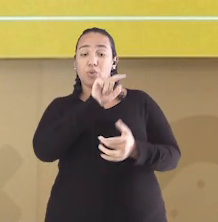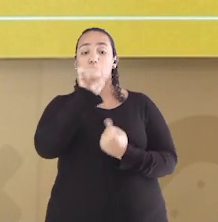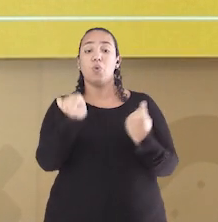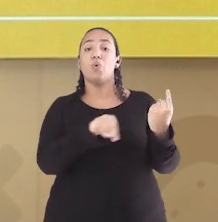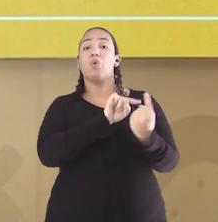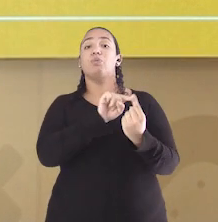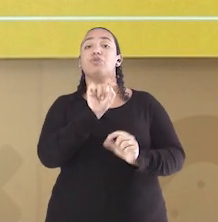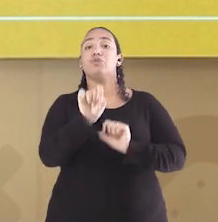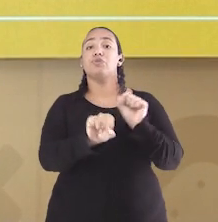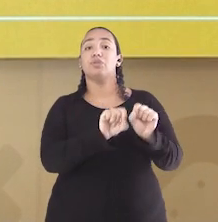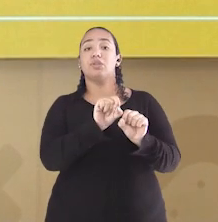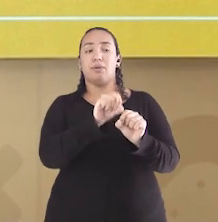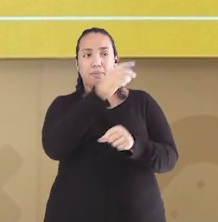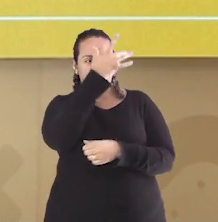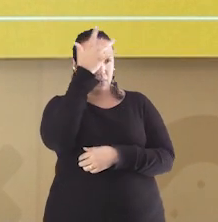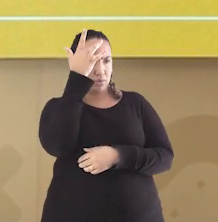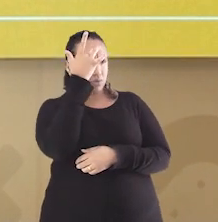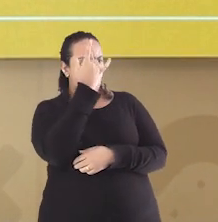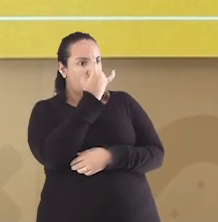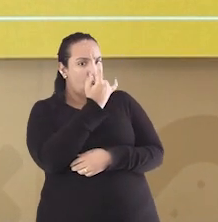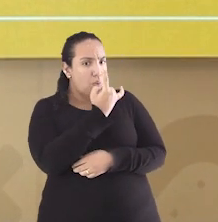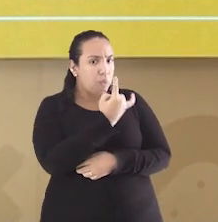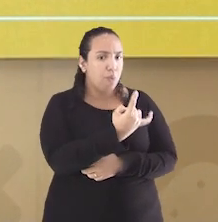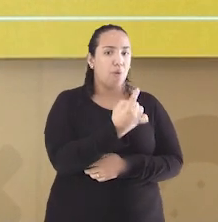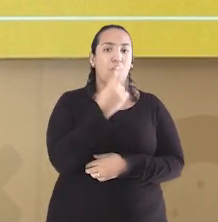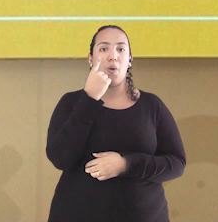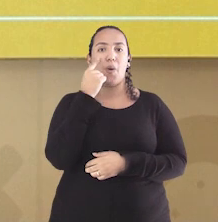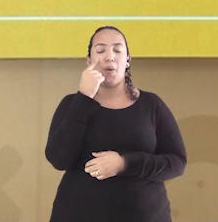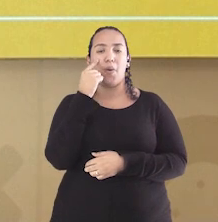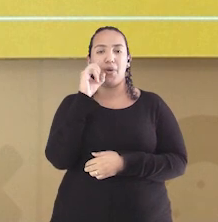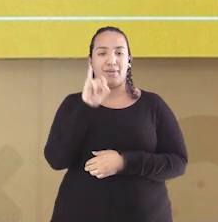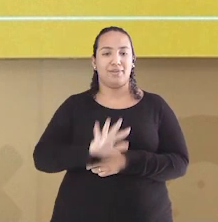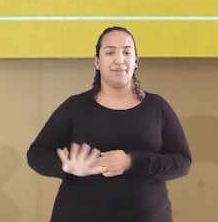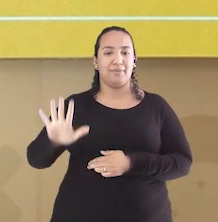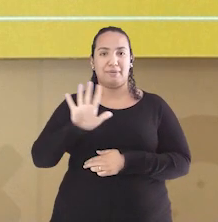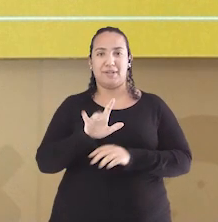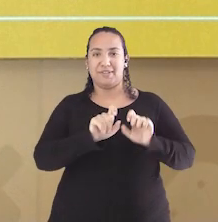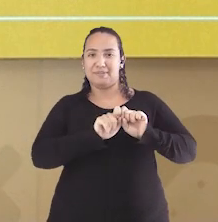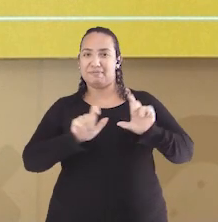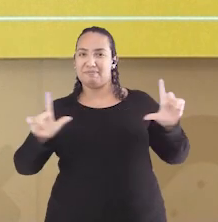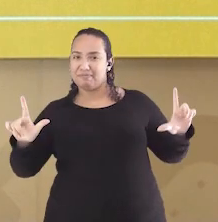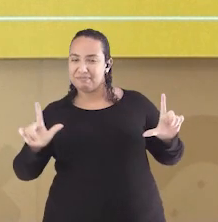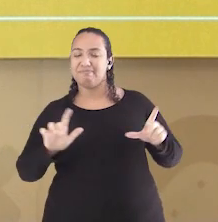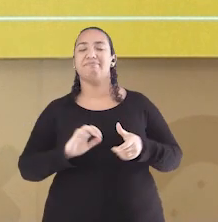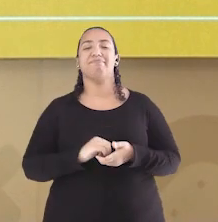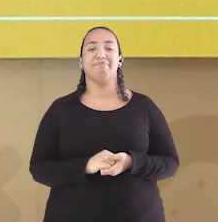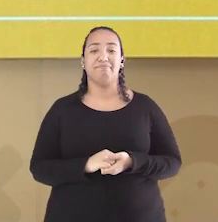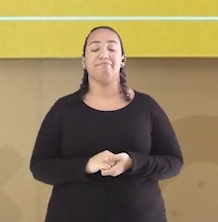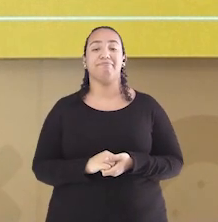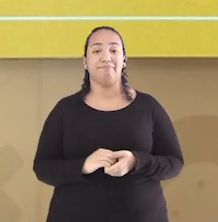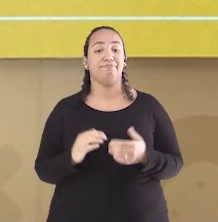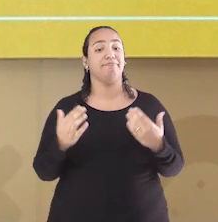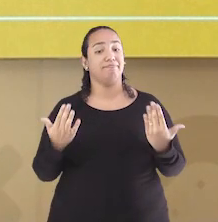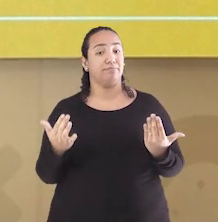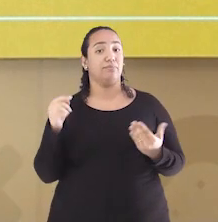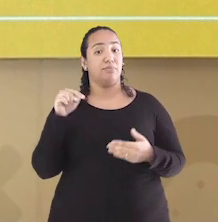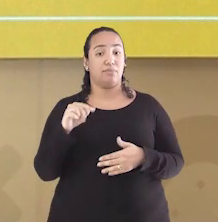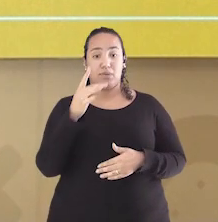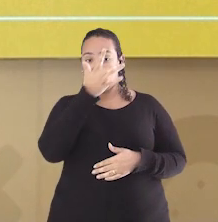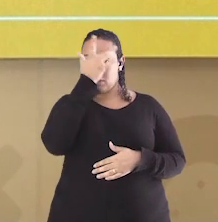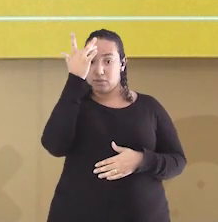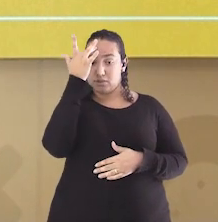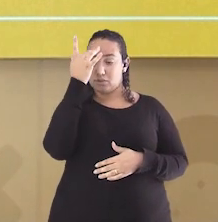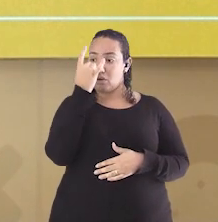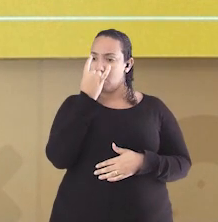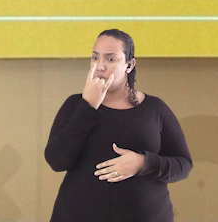tem como intuito chamar a atenção do consumidor. Olhem só, esses cartazes mais chamativos. E, portanto,